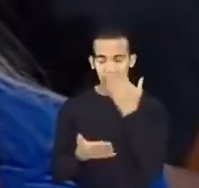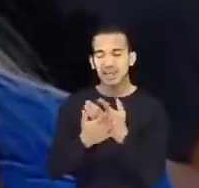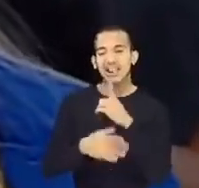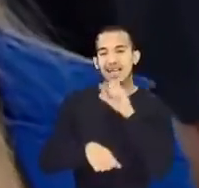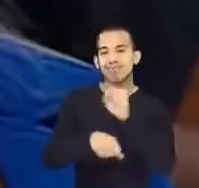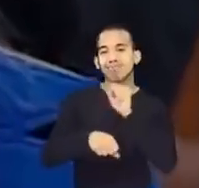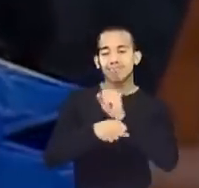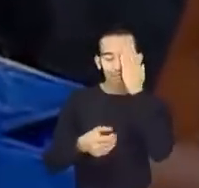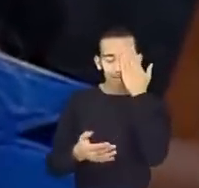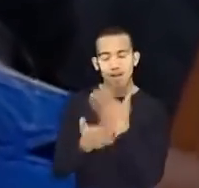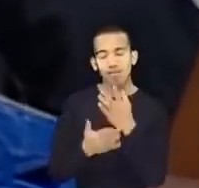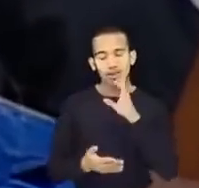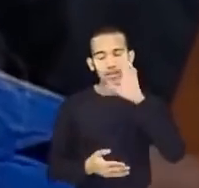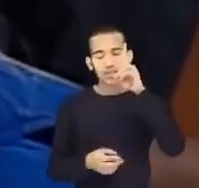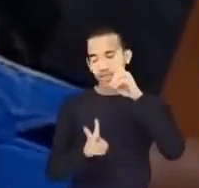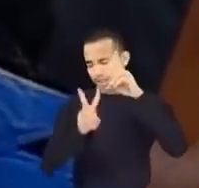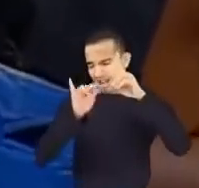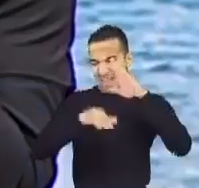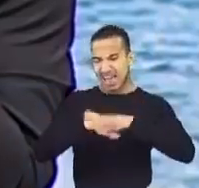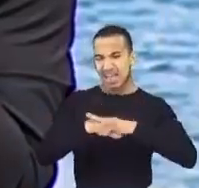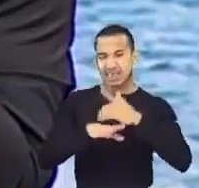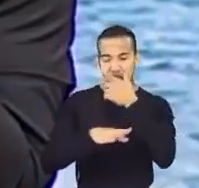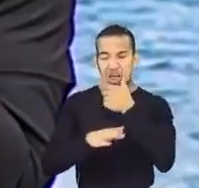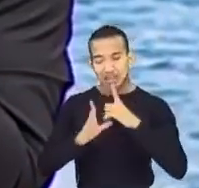Deus, vamos sair dela por cima da carne seca.